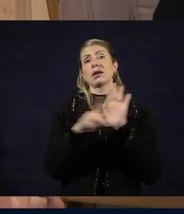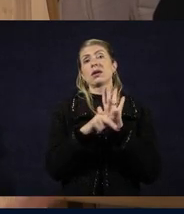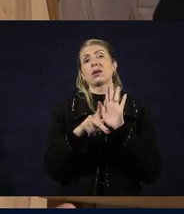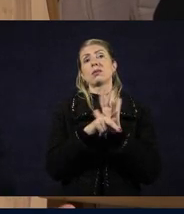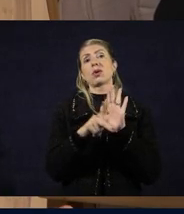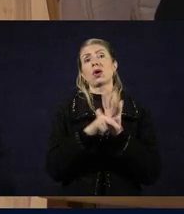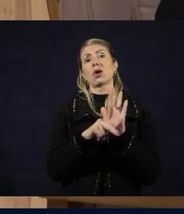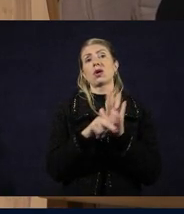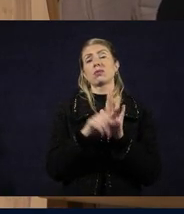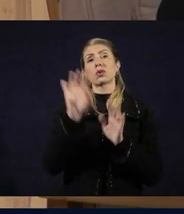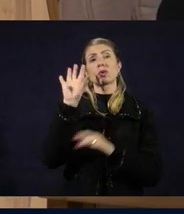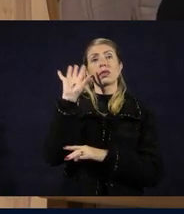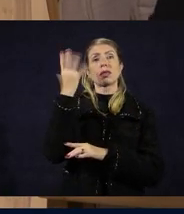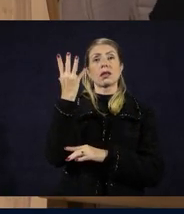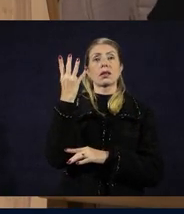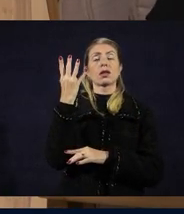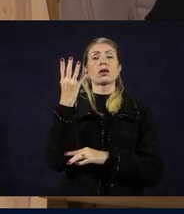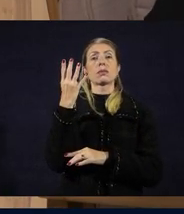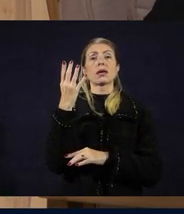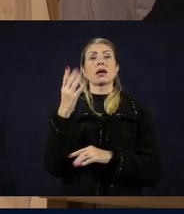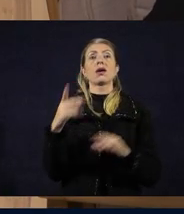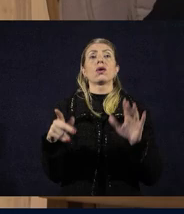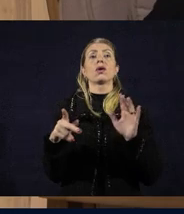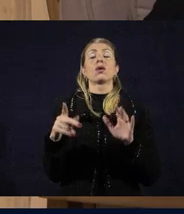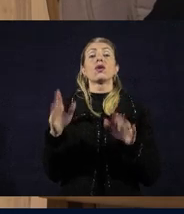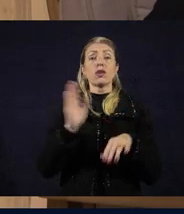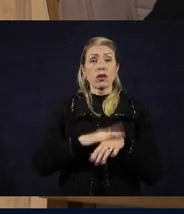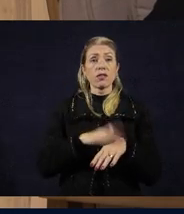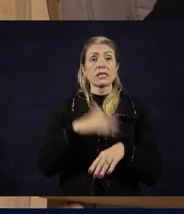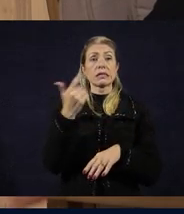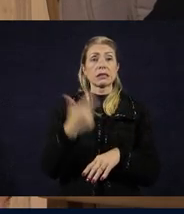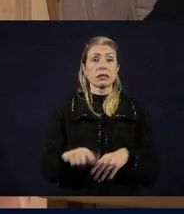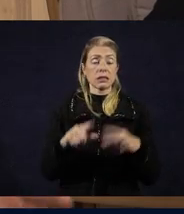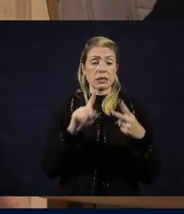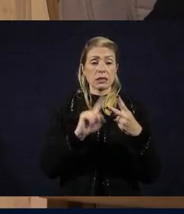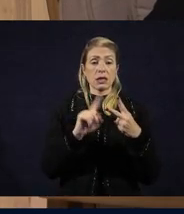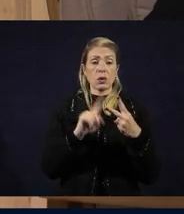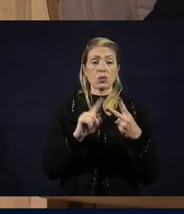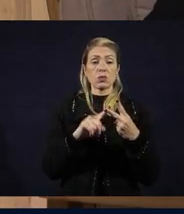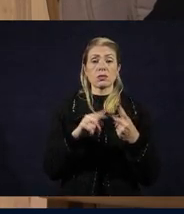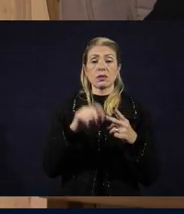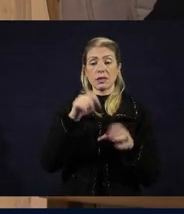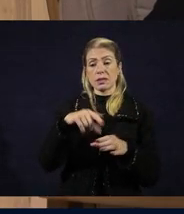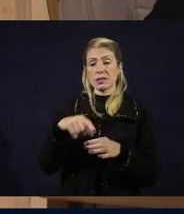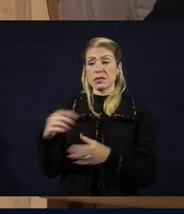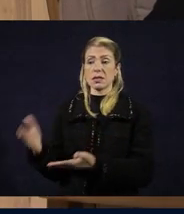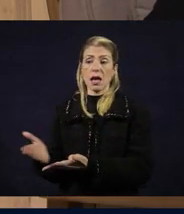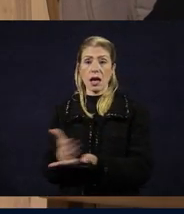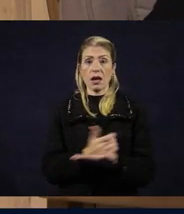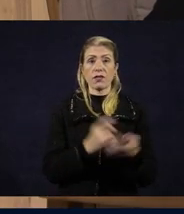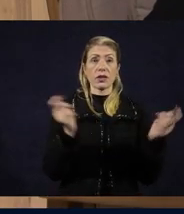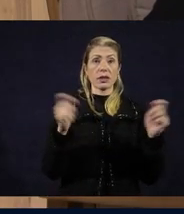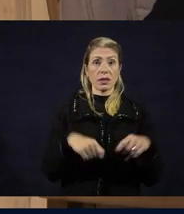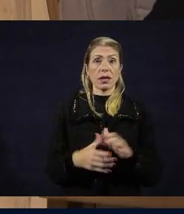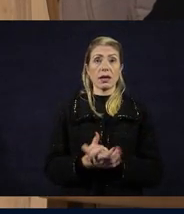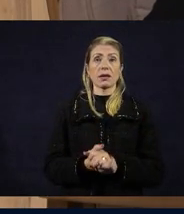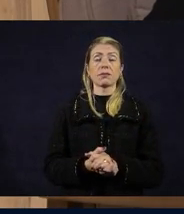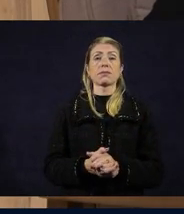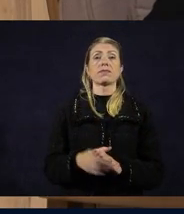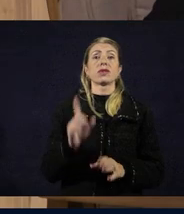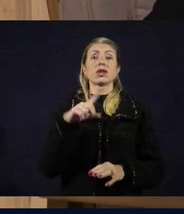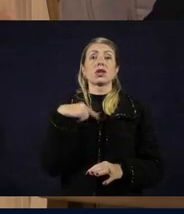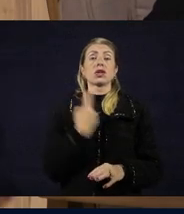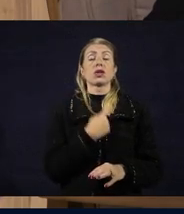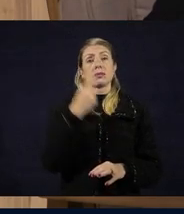tropicais de produzir a segunda Safra e um ponto que é importante frisar é a gente tem toda